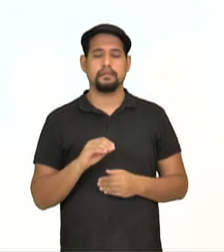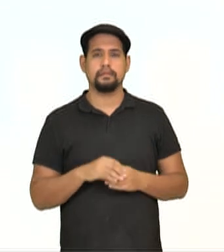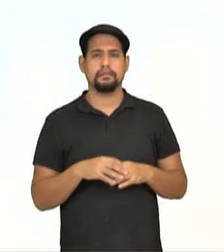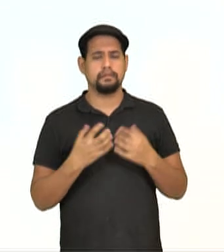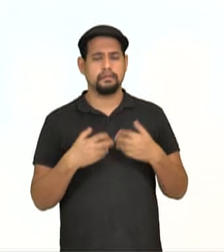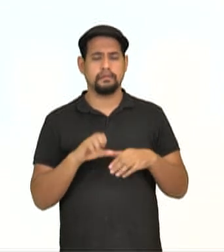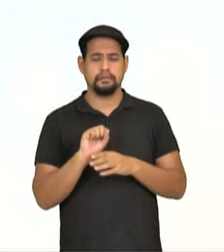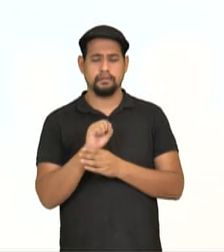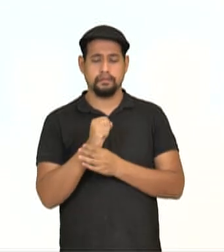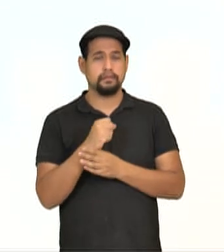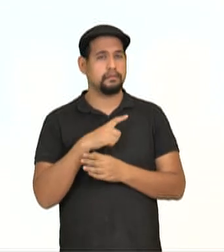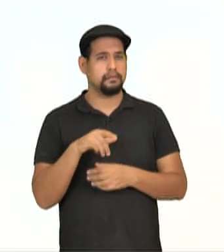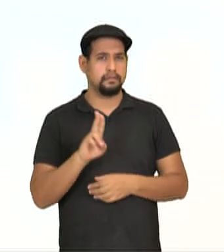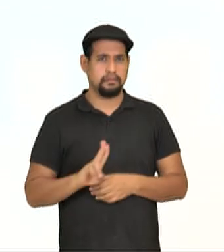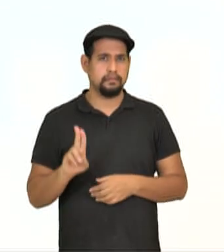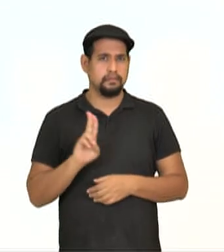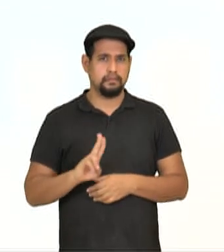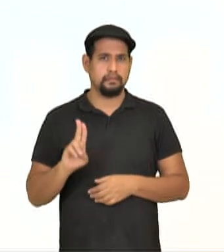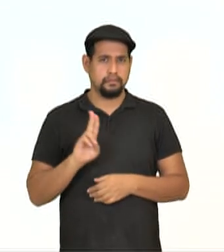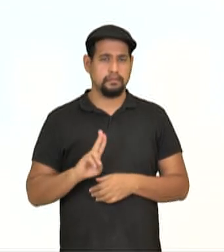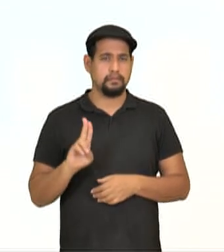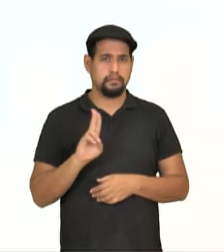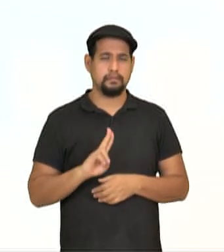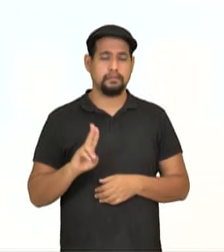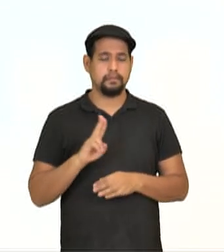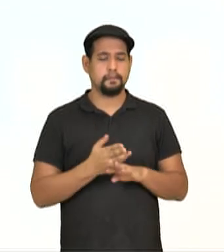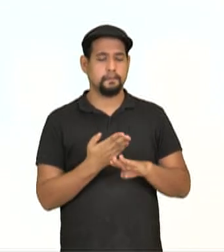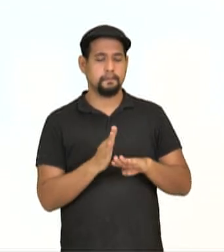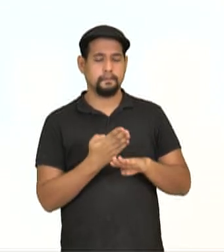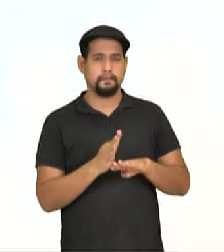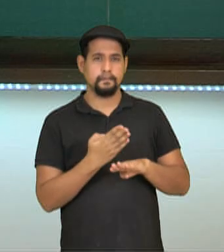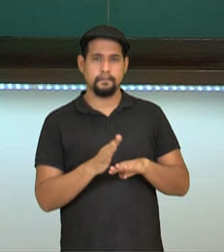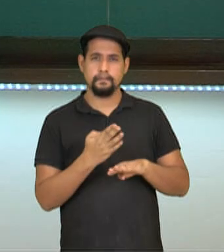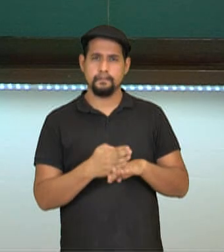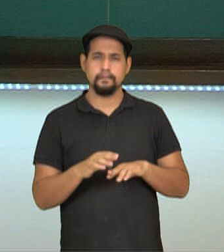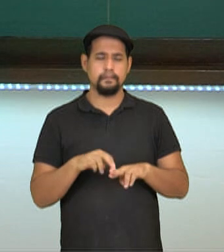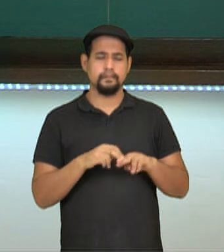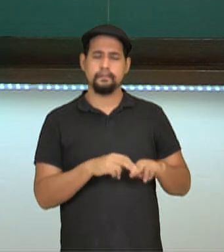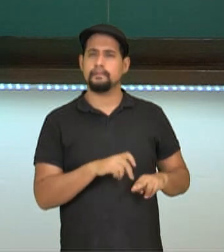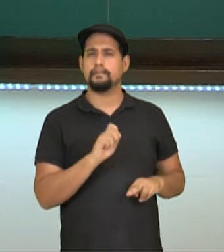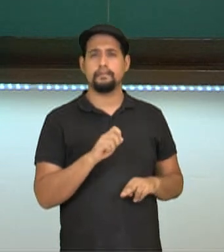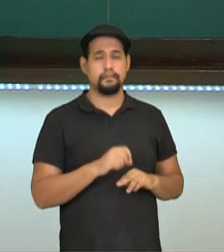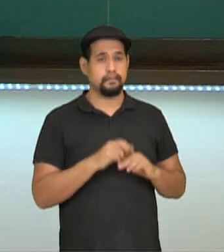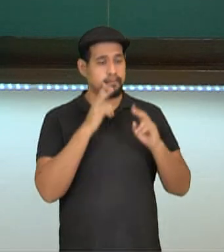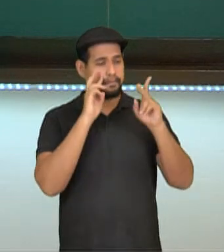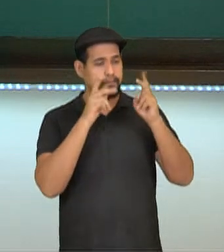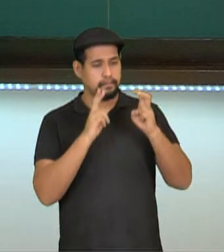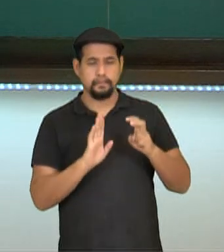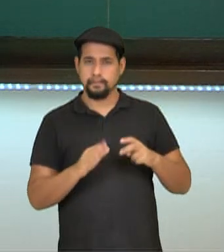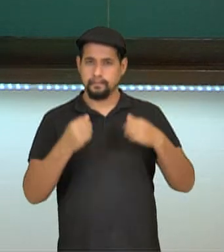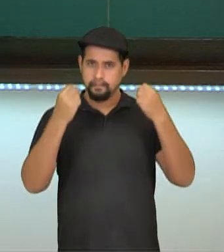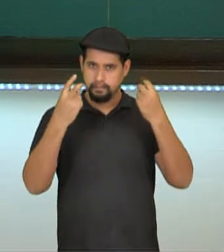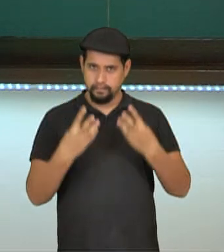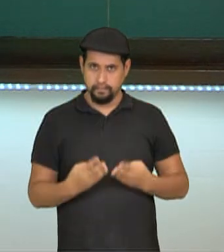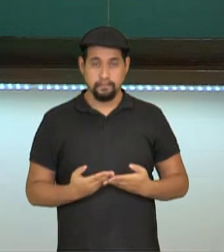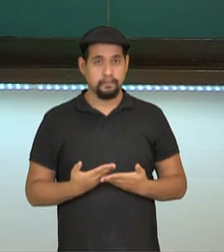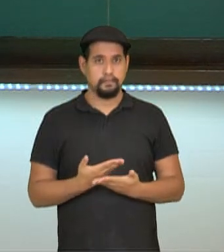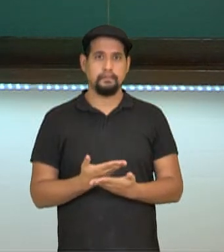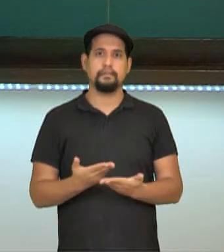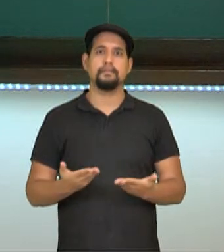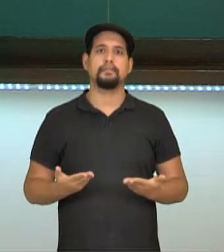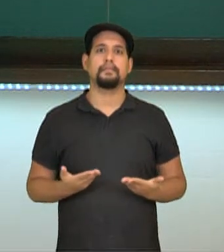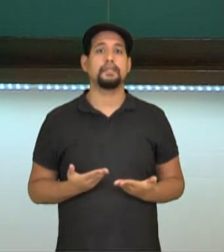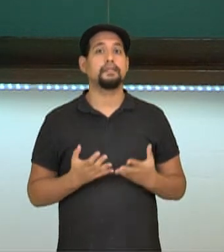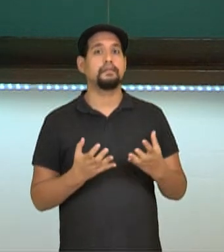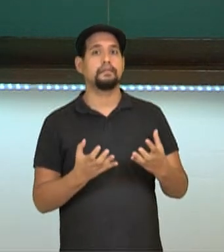de segurança utilizados ao praticar o skate. Então, olhem, eu falei isso para vocês. Agora eu